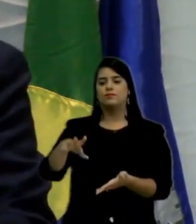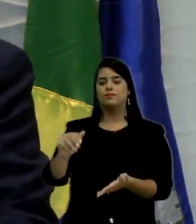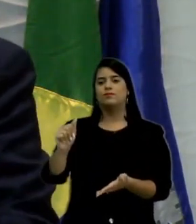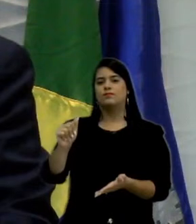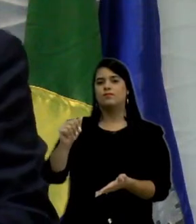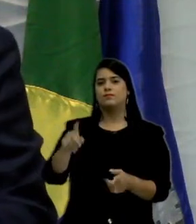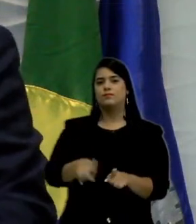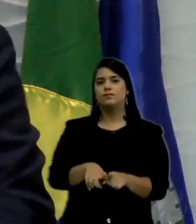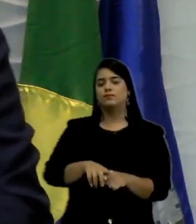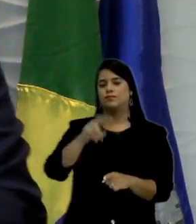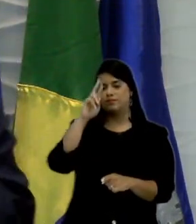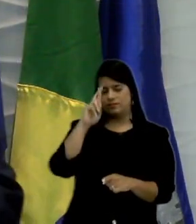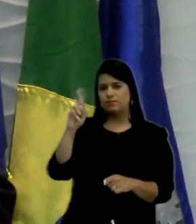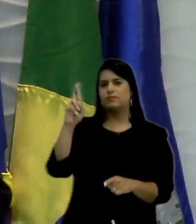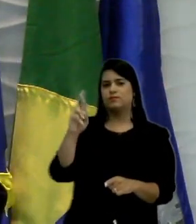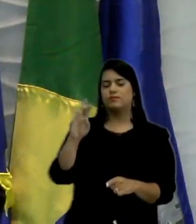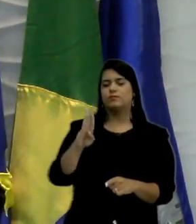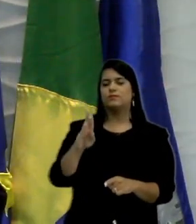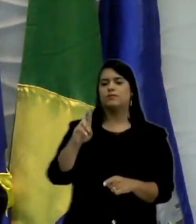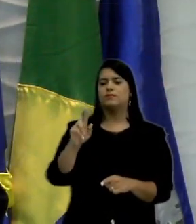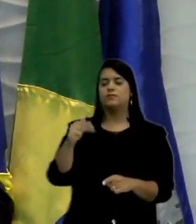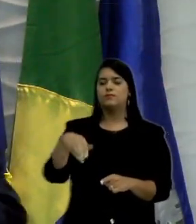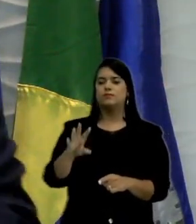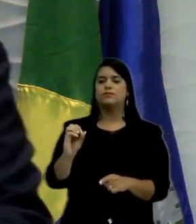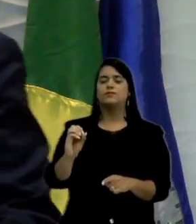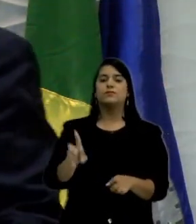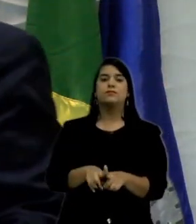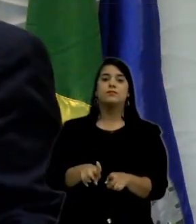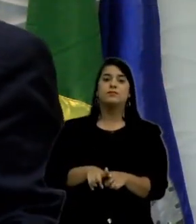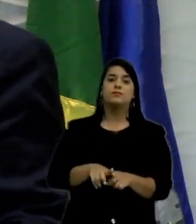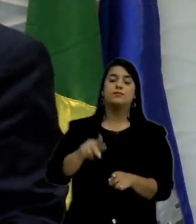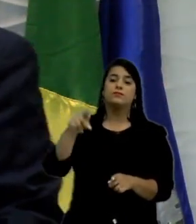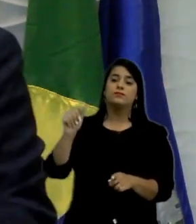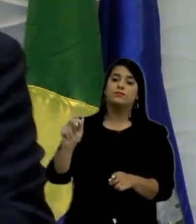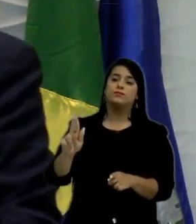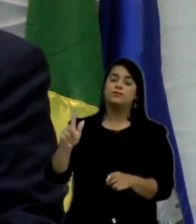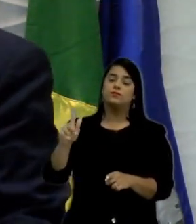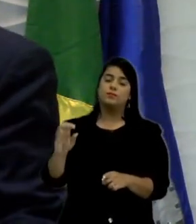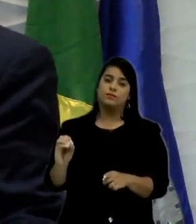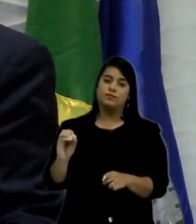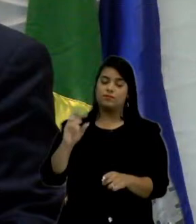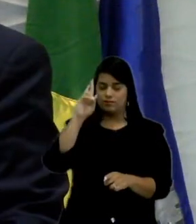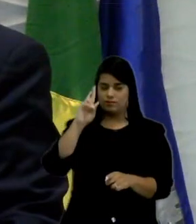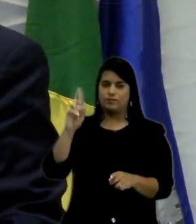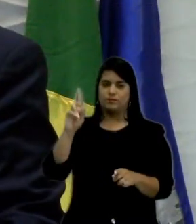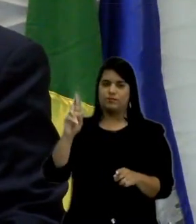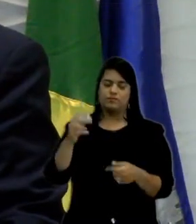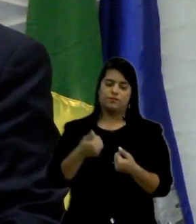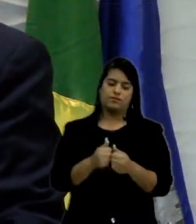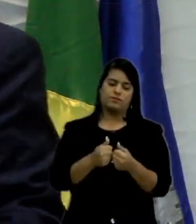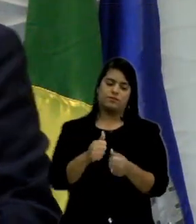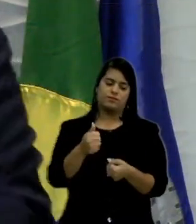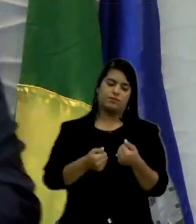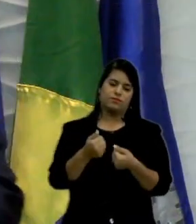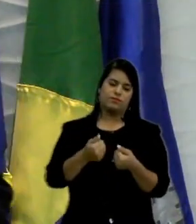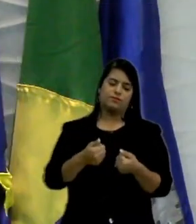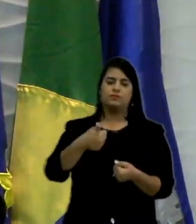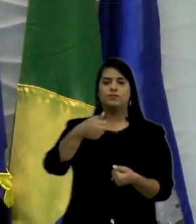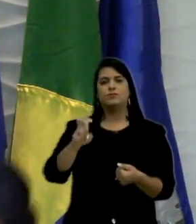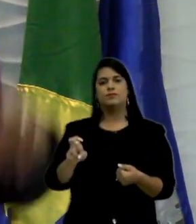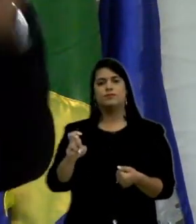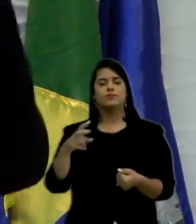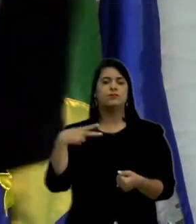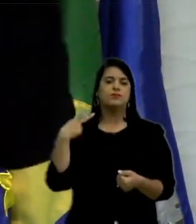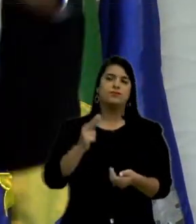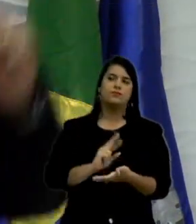Bruno Andrade, e do diretor de transporte, que é Paulo. Eu quero que aqui, 14, comigo 15